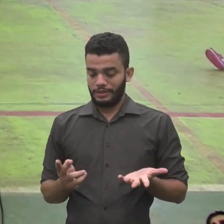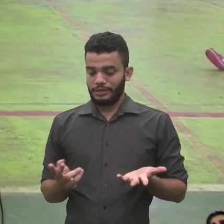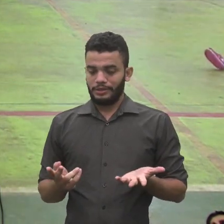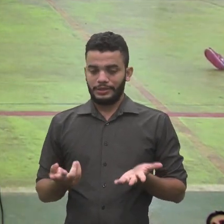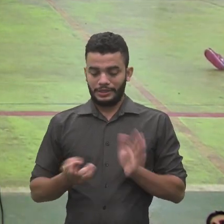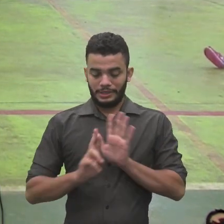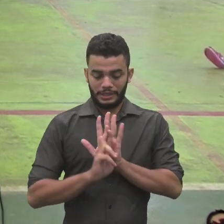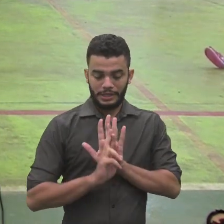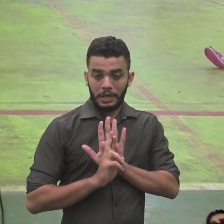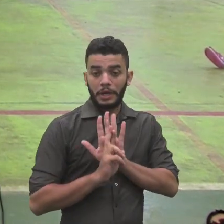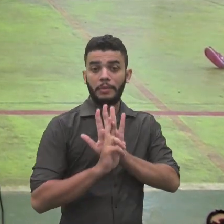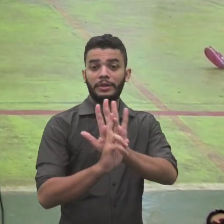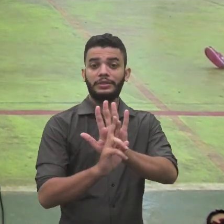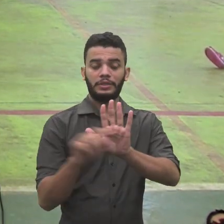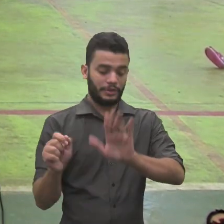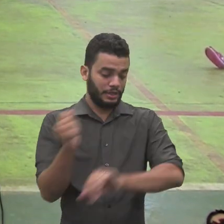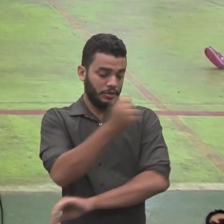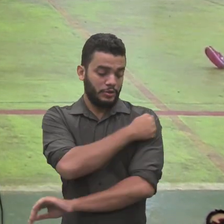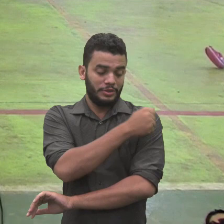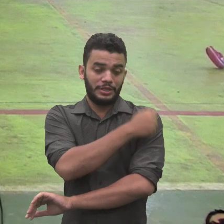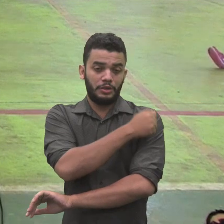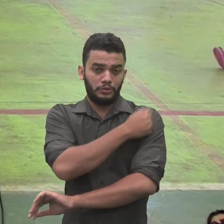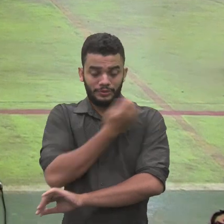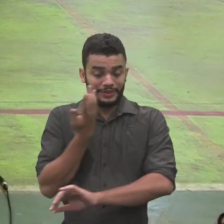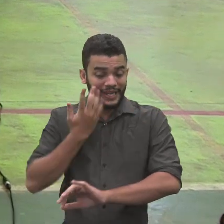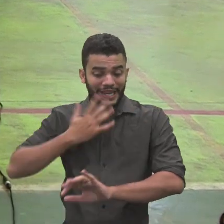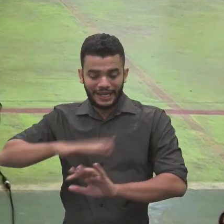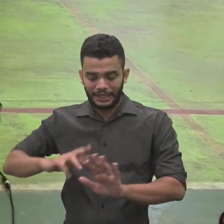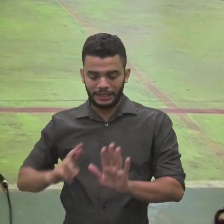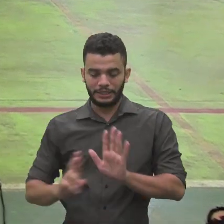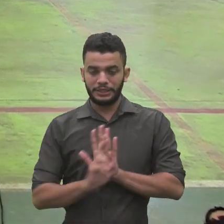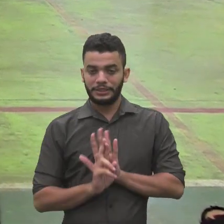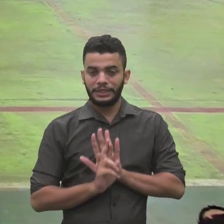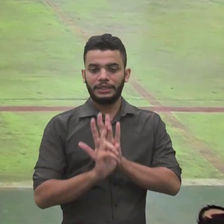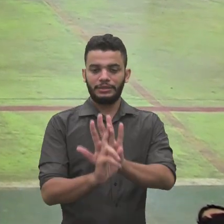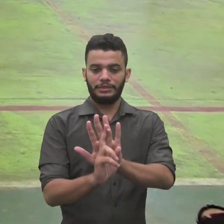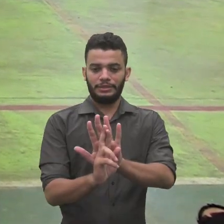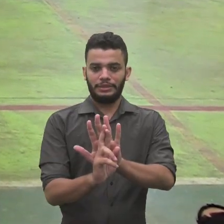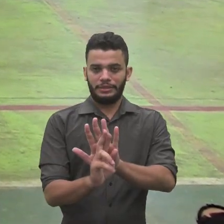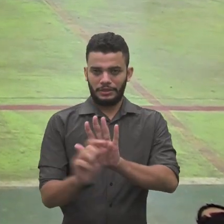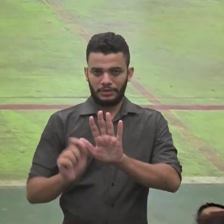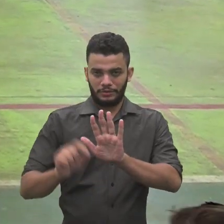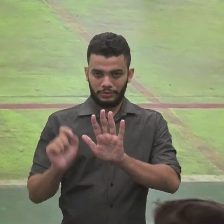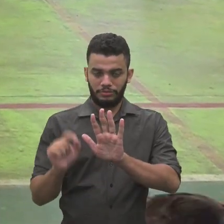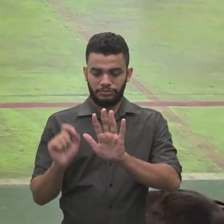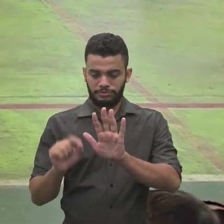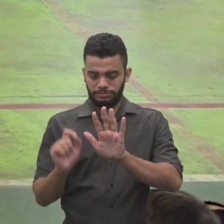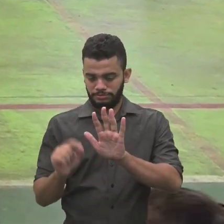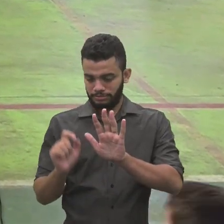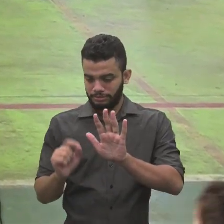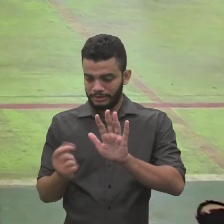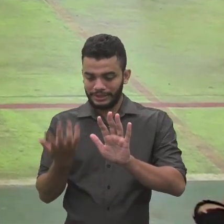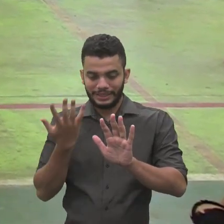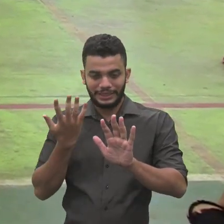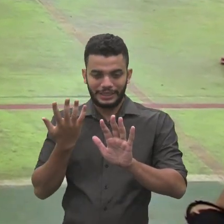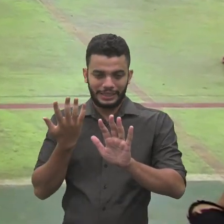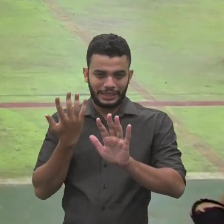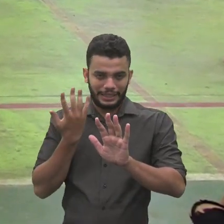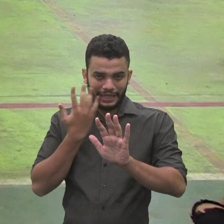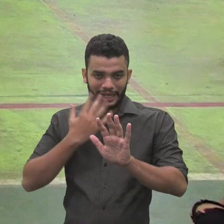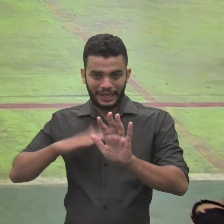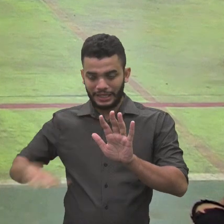é a escola sem as crianças? Todo o segundo ano C vem representando as nossas crianças.